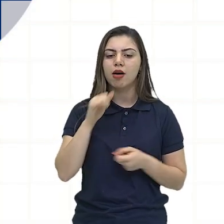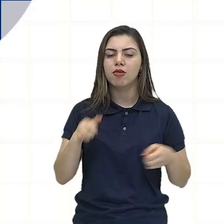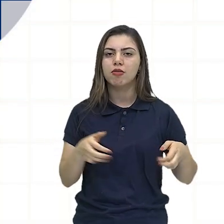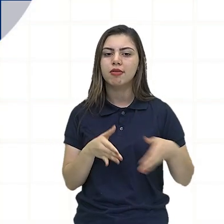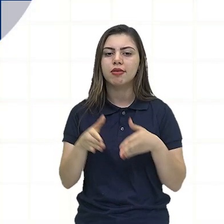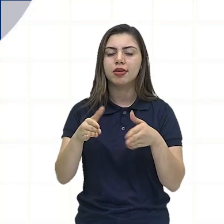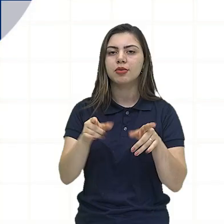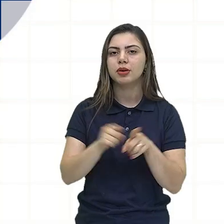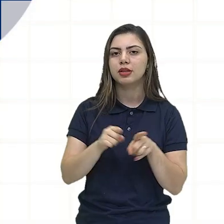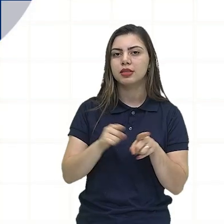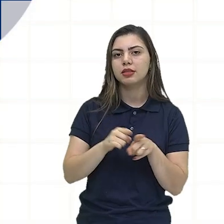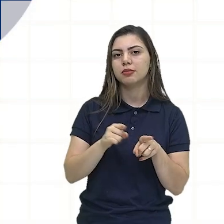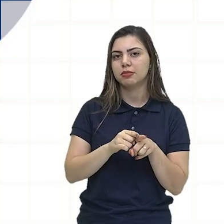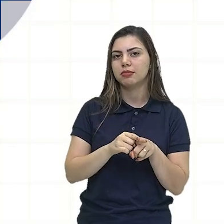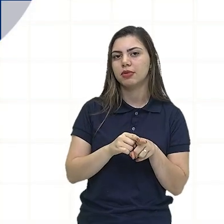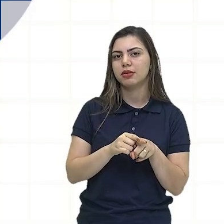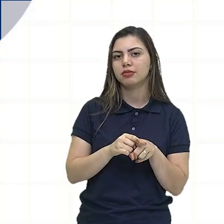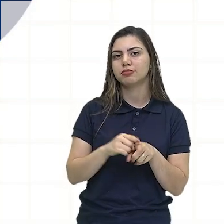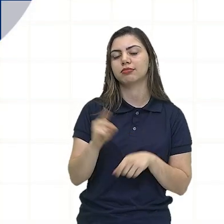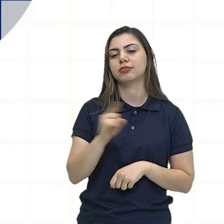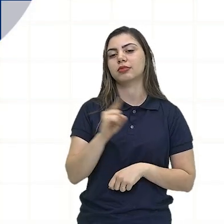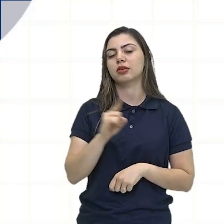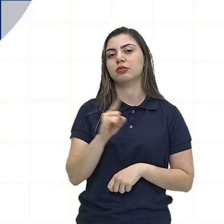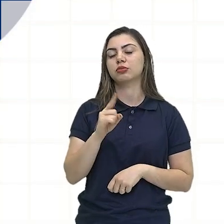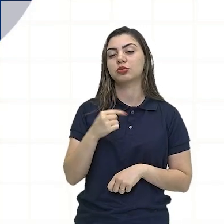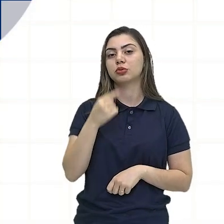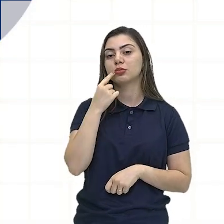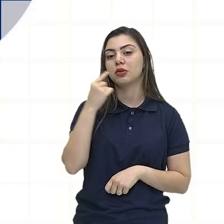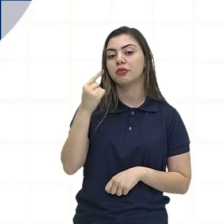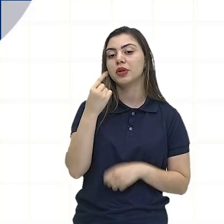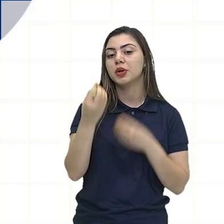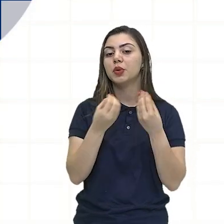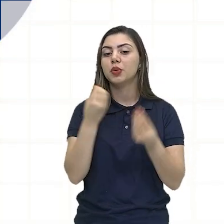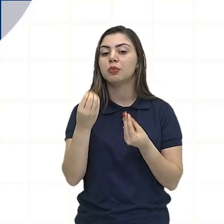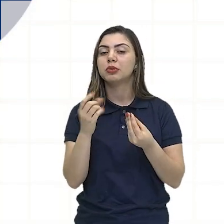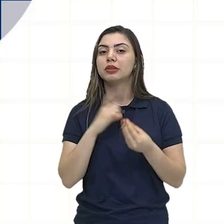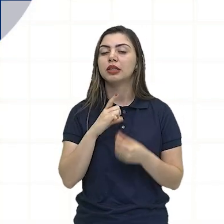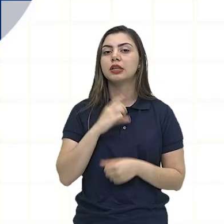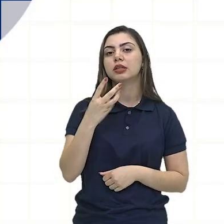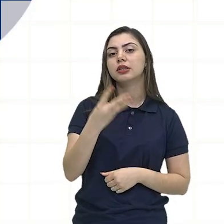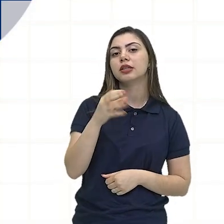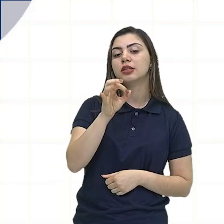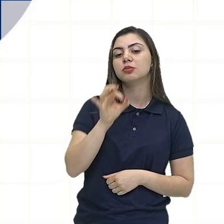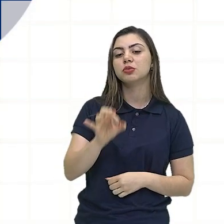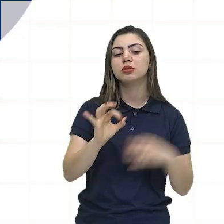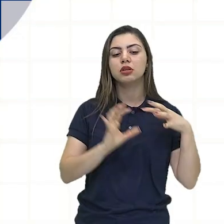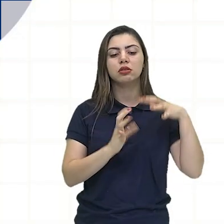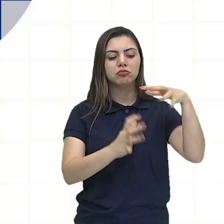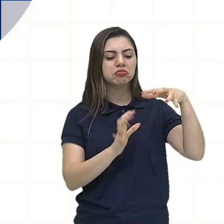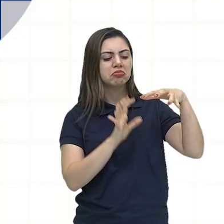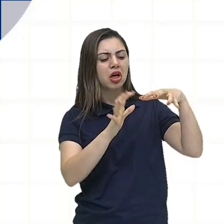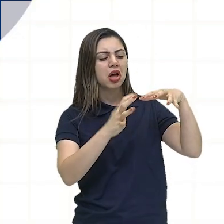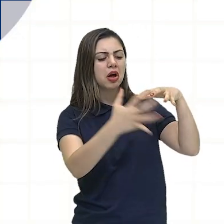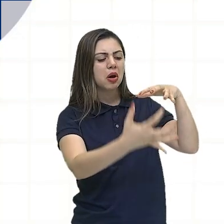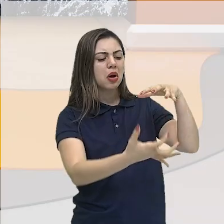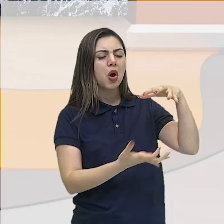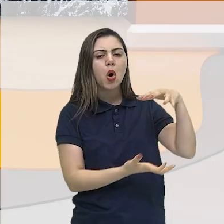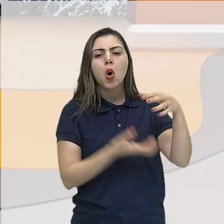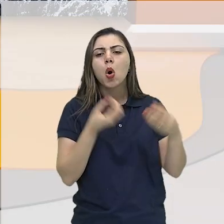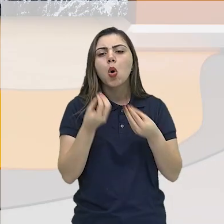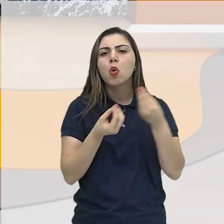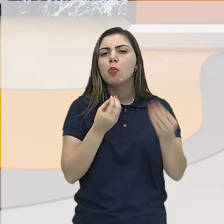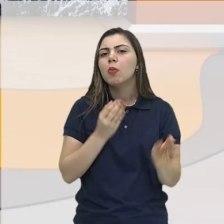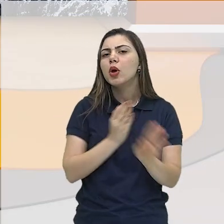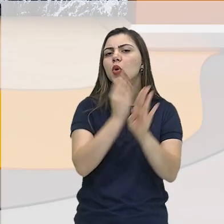nos lagos. A gente vai ver agora a distribuição desses 3% no nosso planeta. Então, onde é que a gente encontra